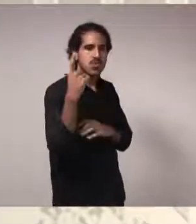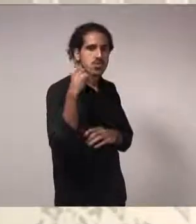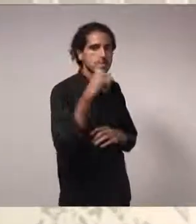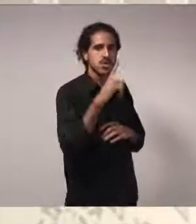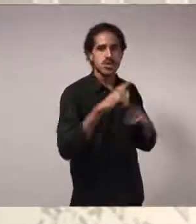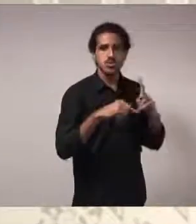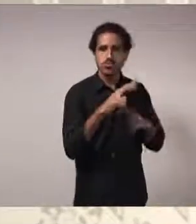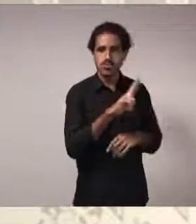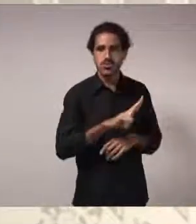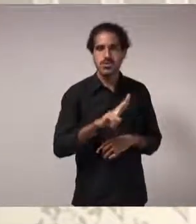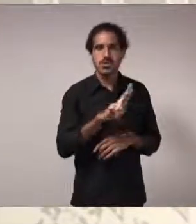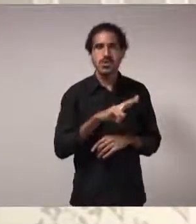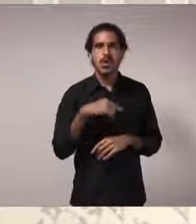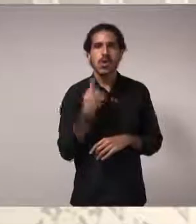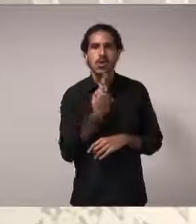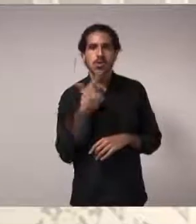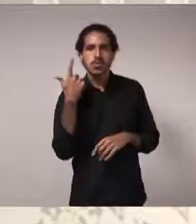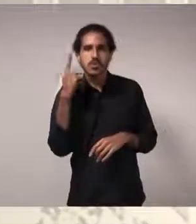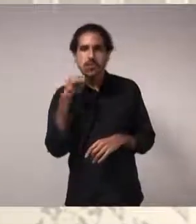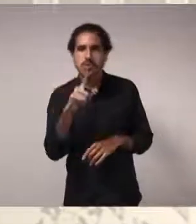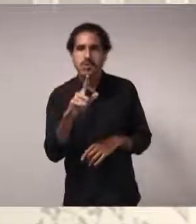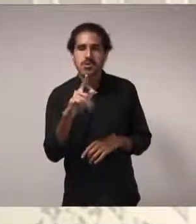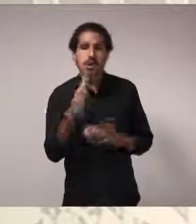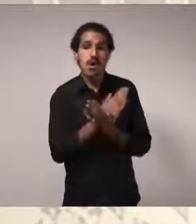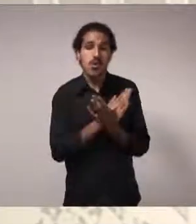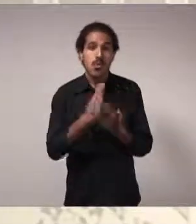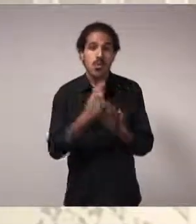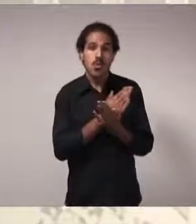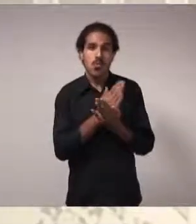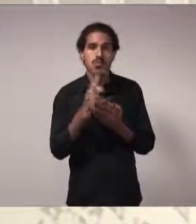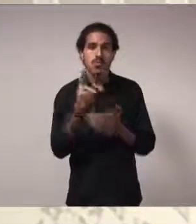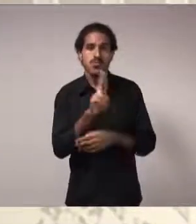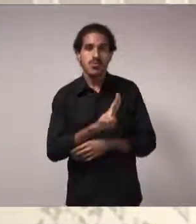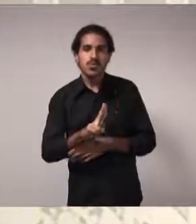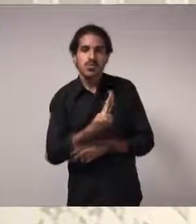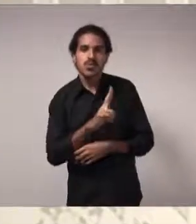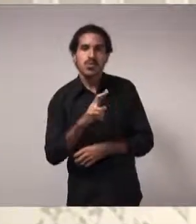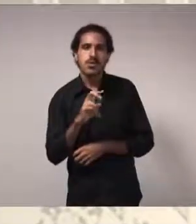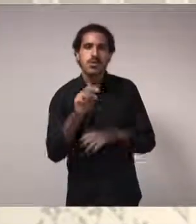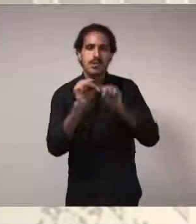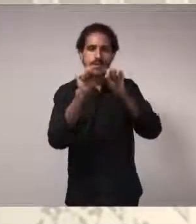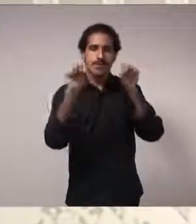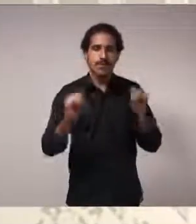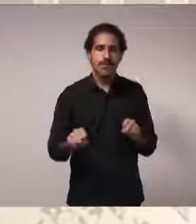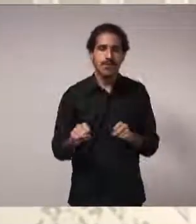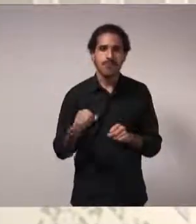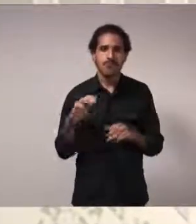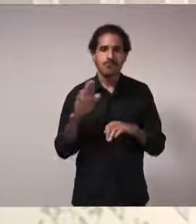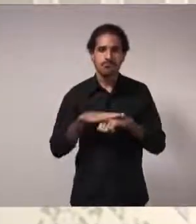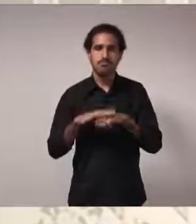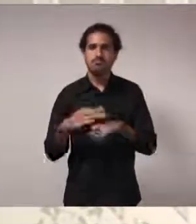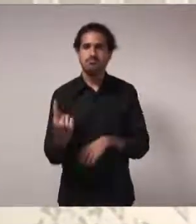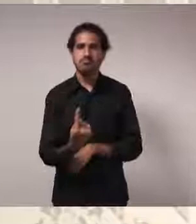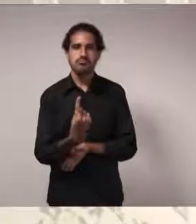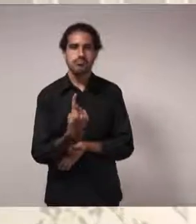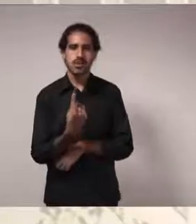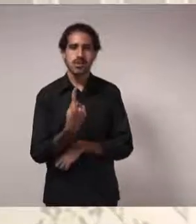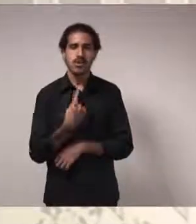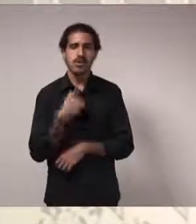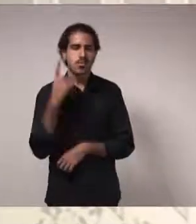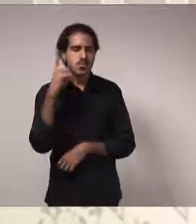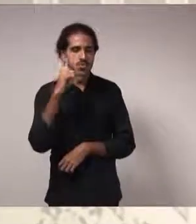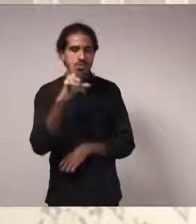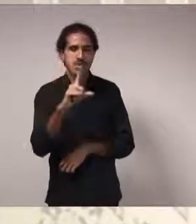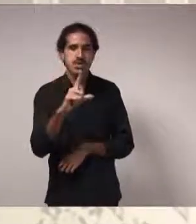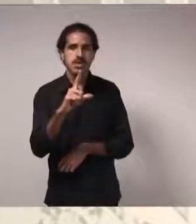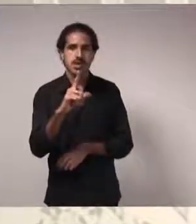gente implantou, né, algumas soluções de instalar sistemas autônomos, splits, para atender essas cargas 24 horas, para que